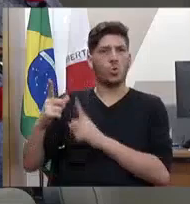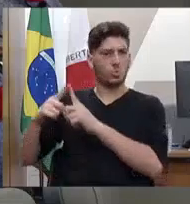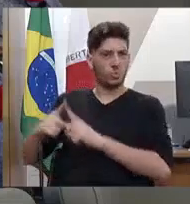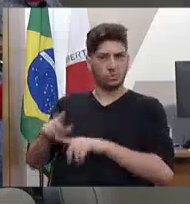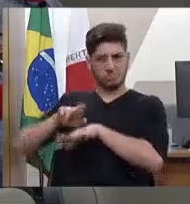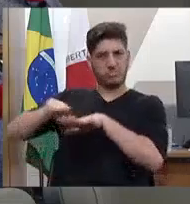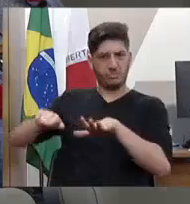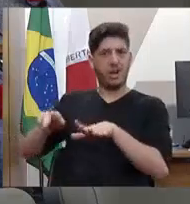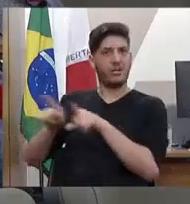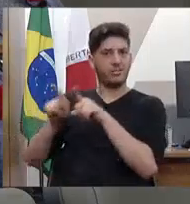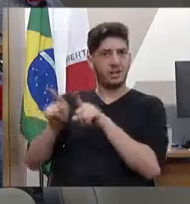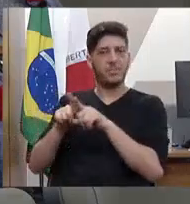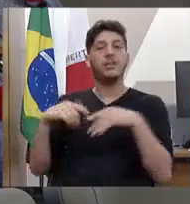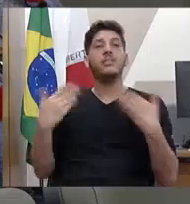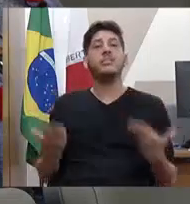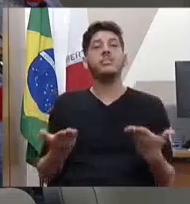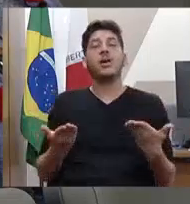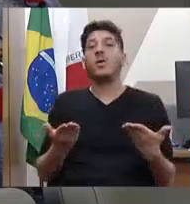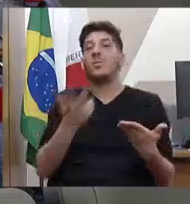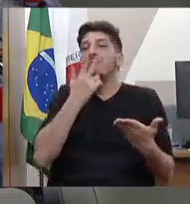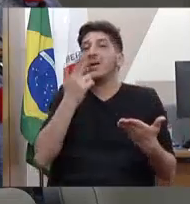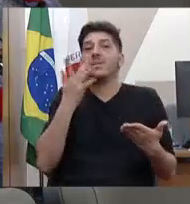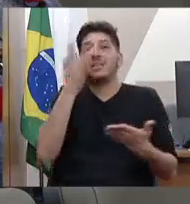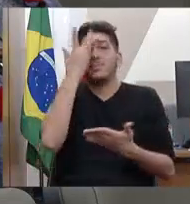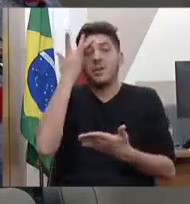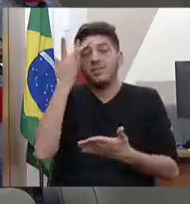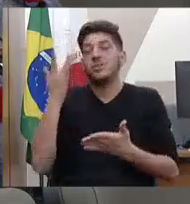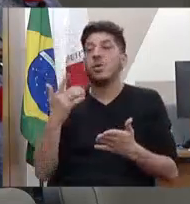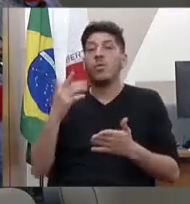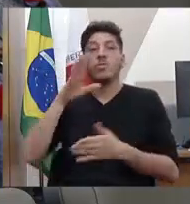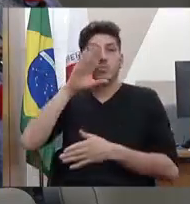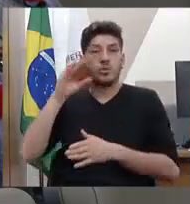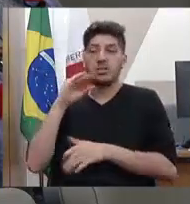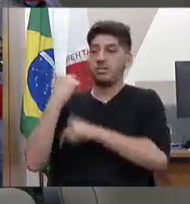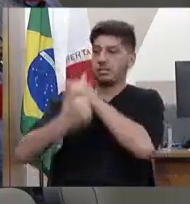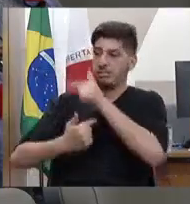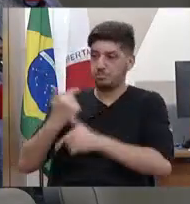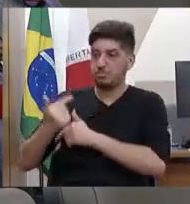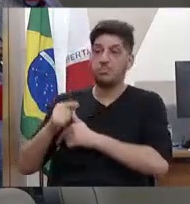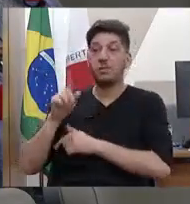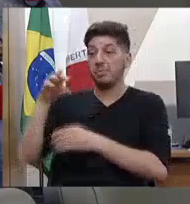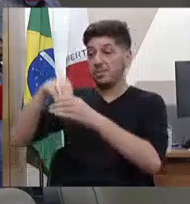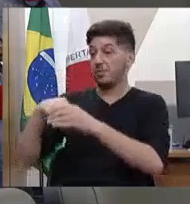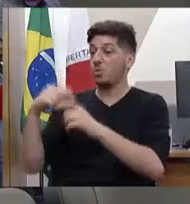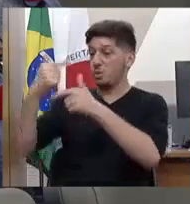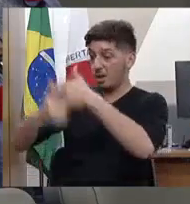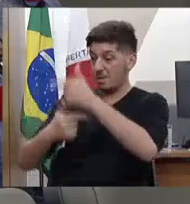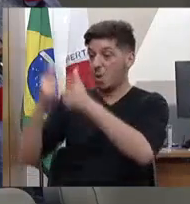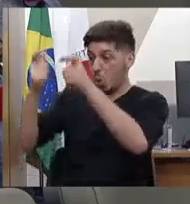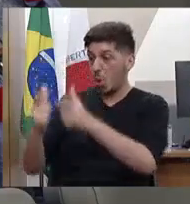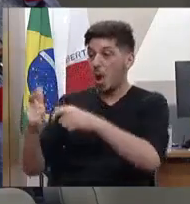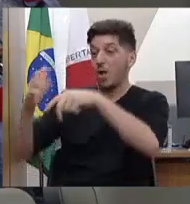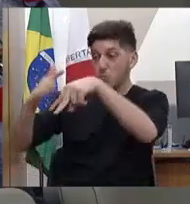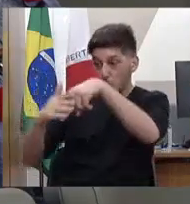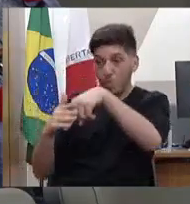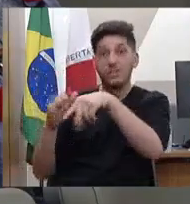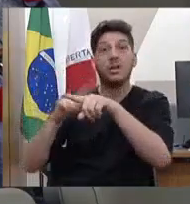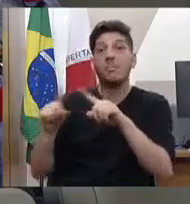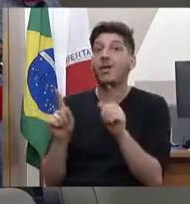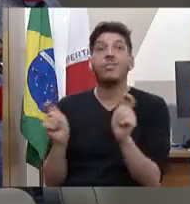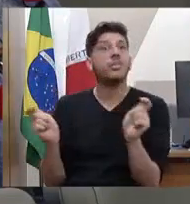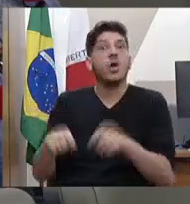assim você tem um processo que o trabalhador ele está adoecido mas ao mesmo tempo ele não tem